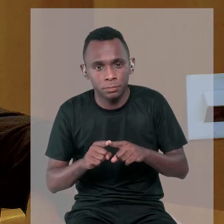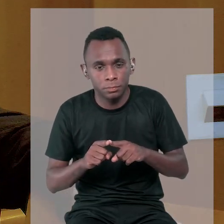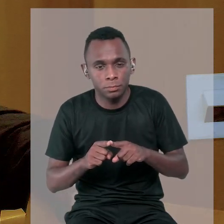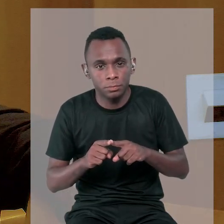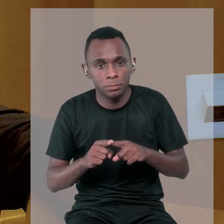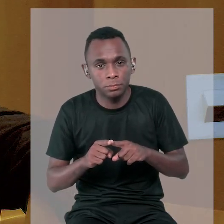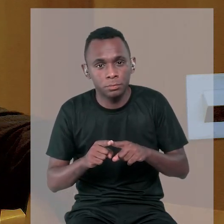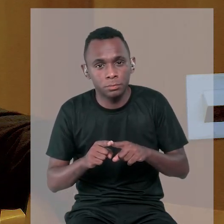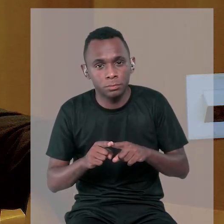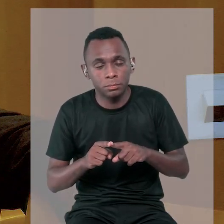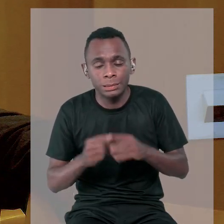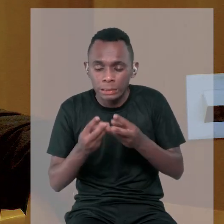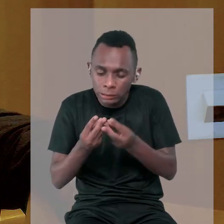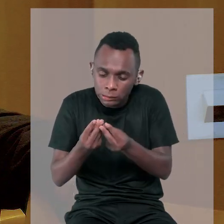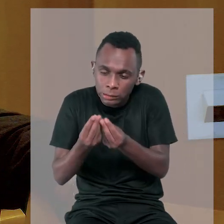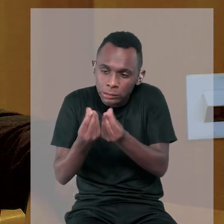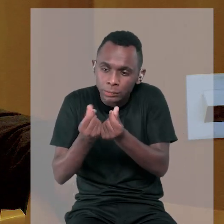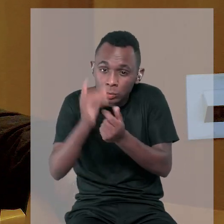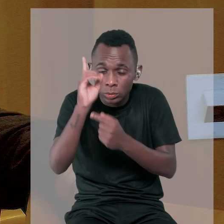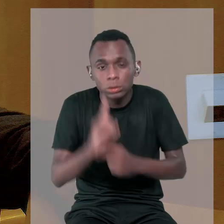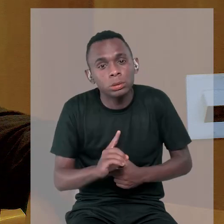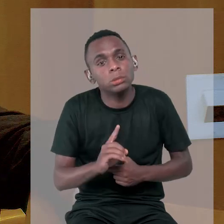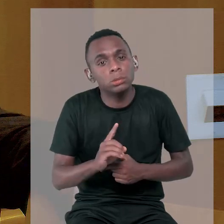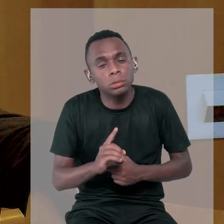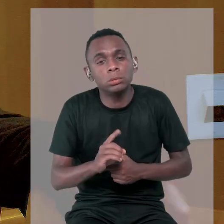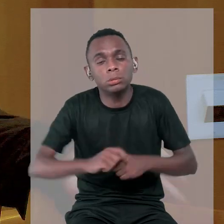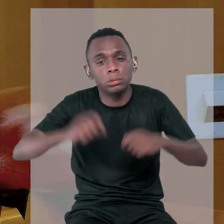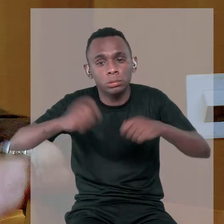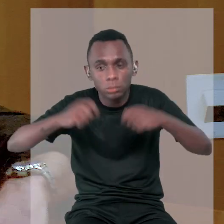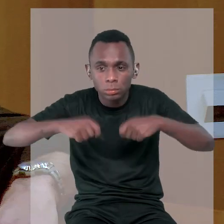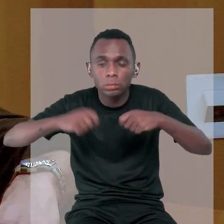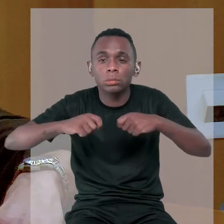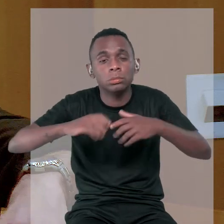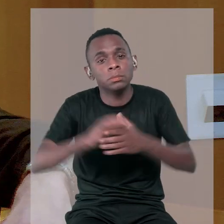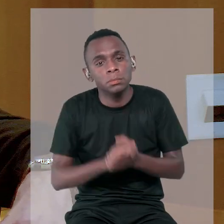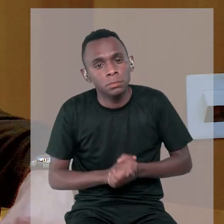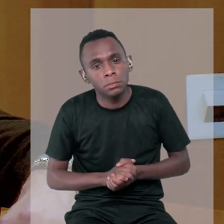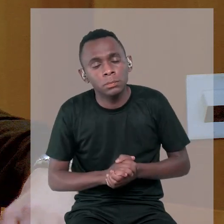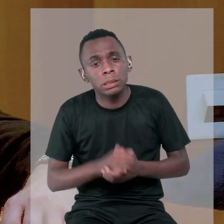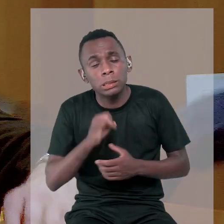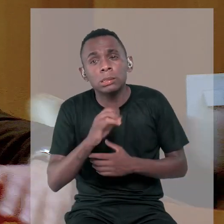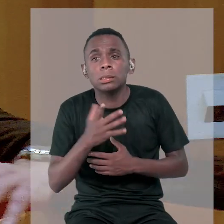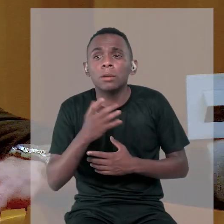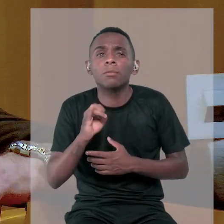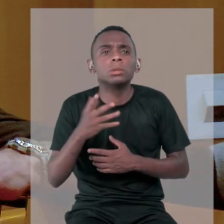fragilização do direito, na capacidade de decidir a tese, se você especulou isso a nível